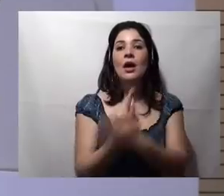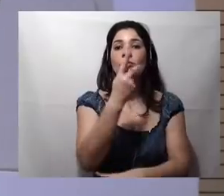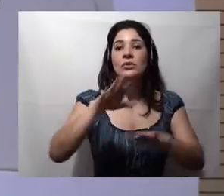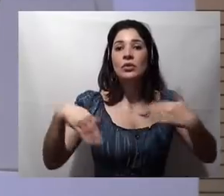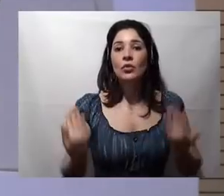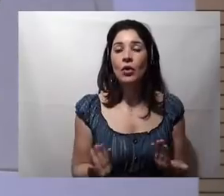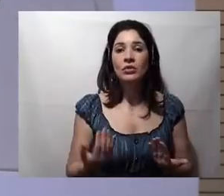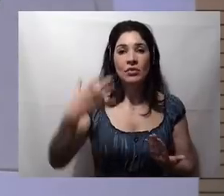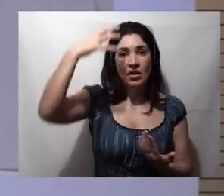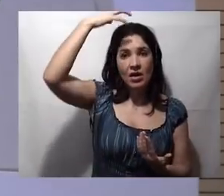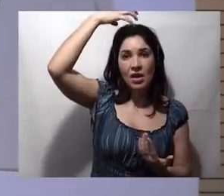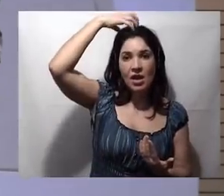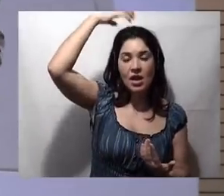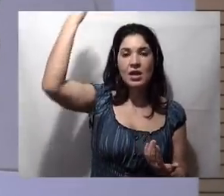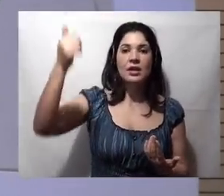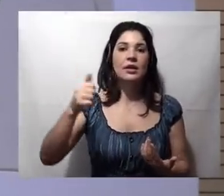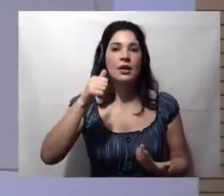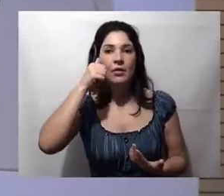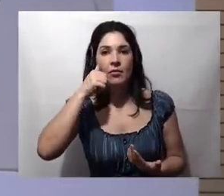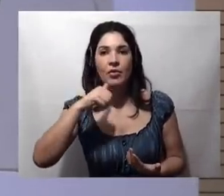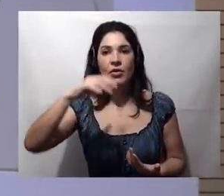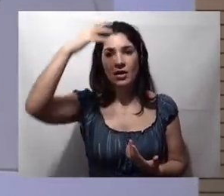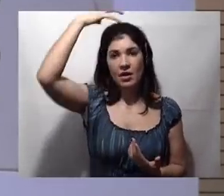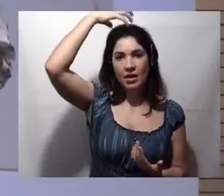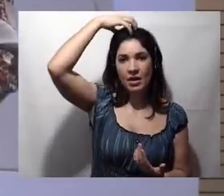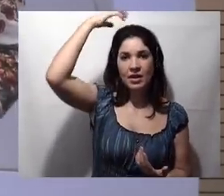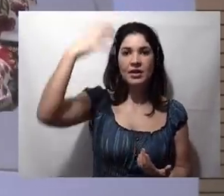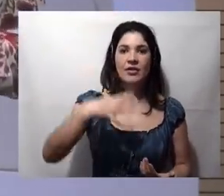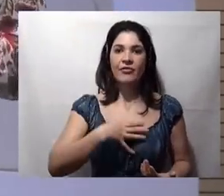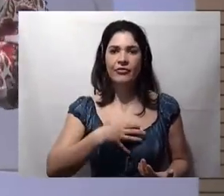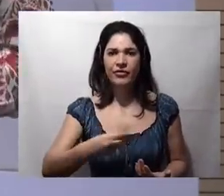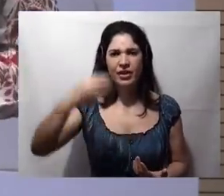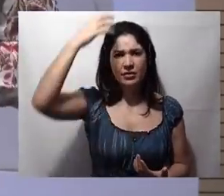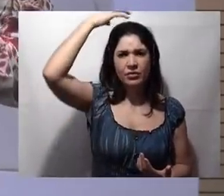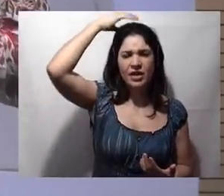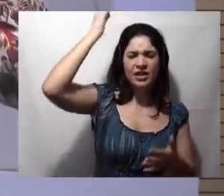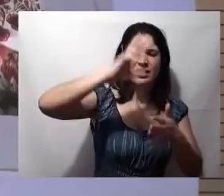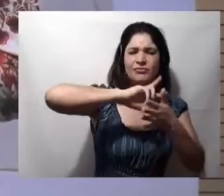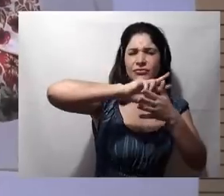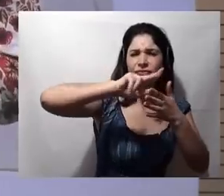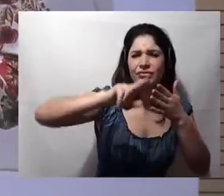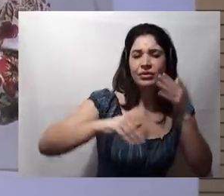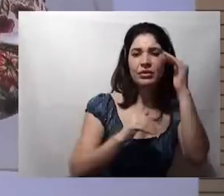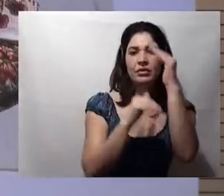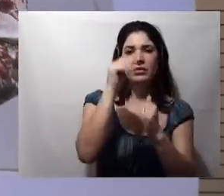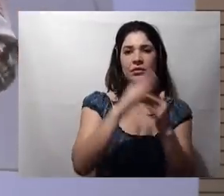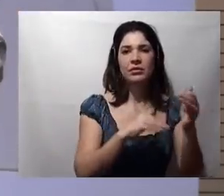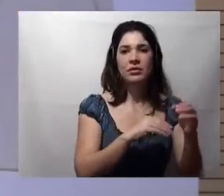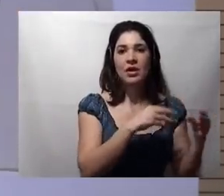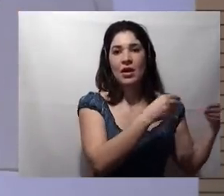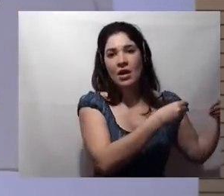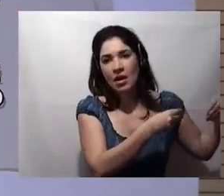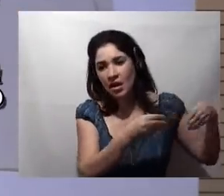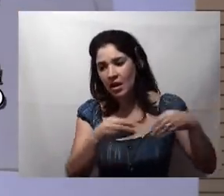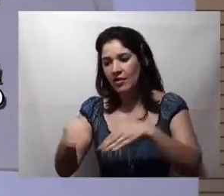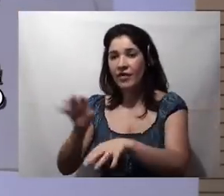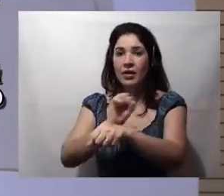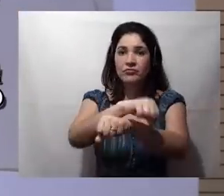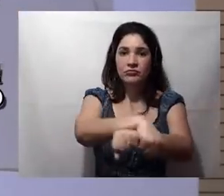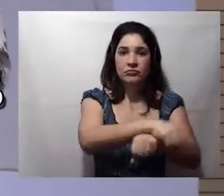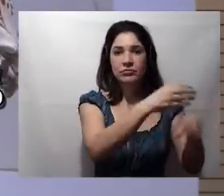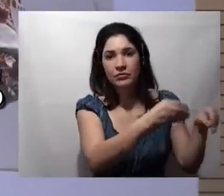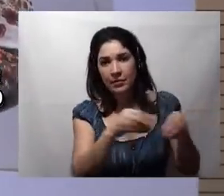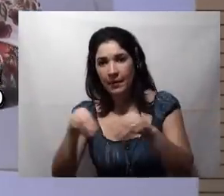jaconias a rainha-mãe os oficiais às autoridades de judá e jerusalém os carpinteiros e os ferreiros a carta foi